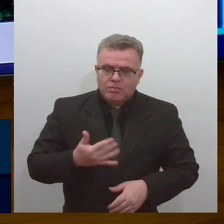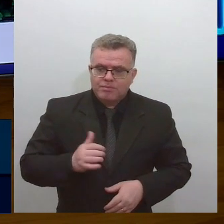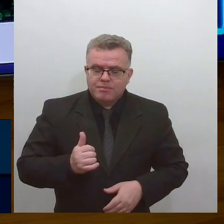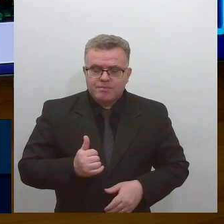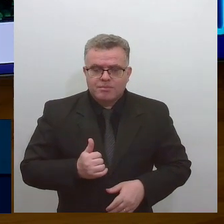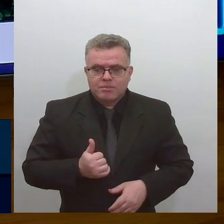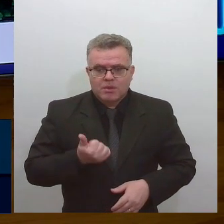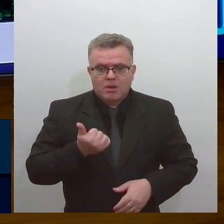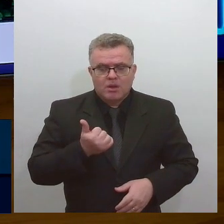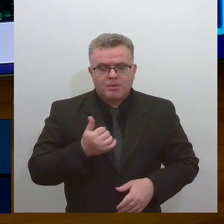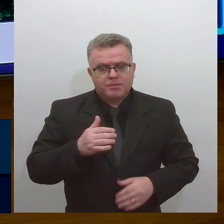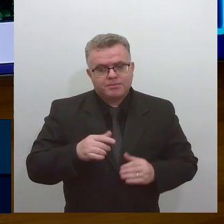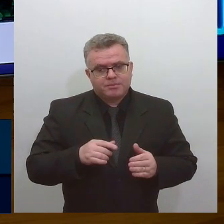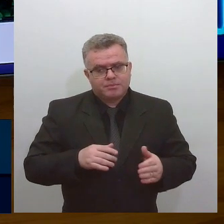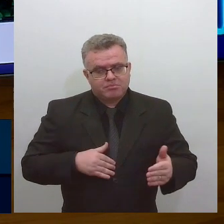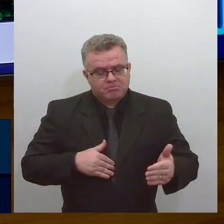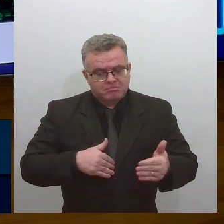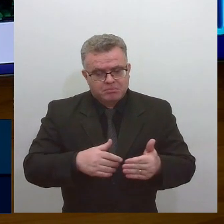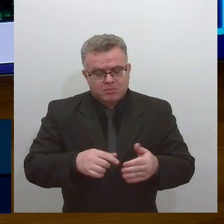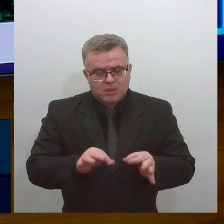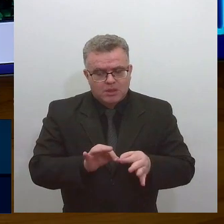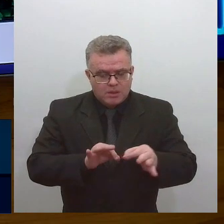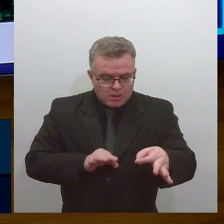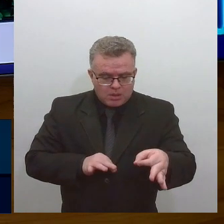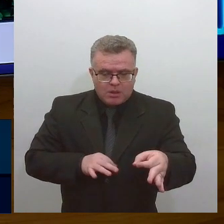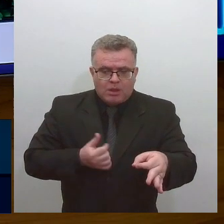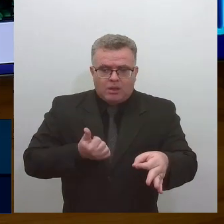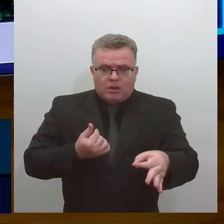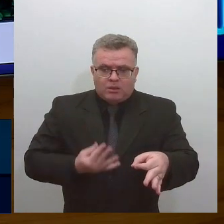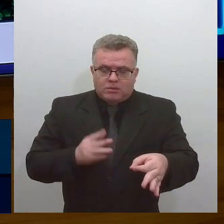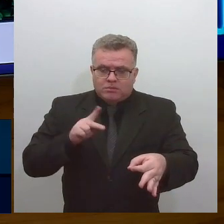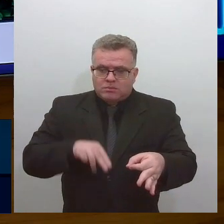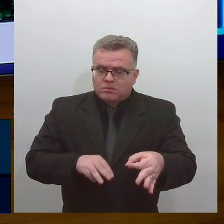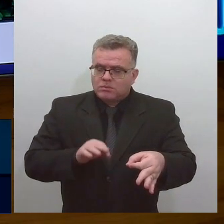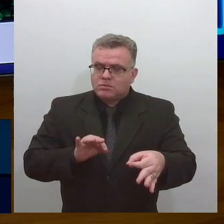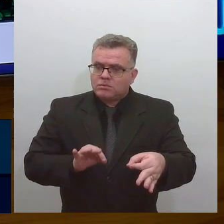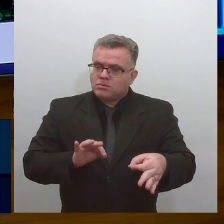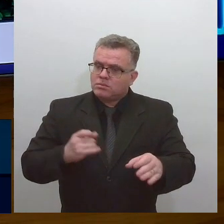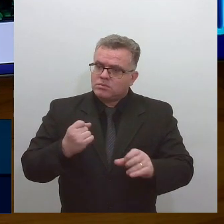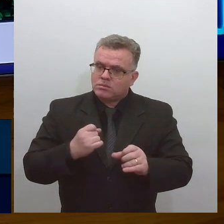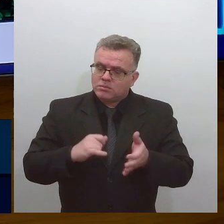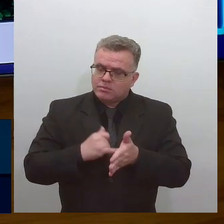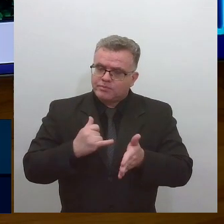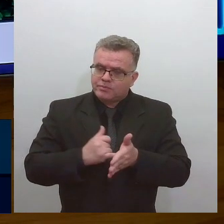e a contratação do projeto é para esse ano e a expectativa é as obras iniciarem